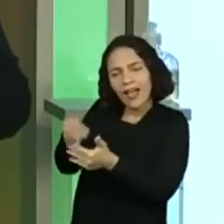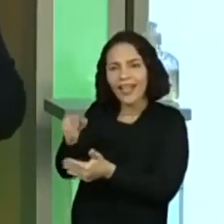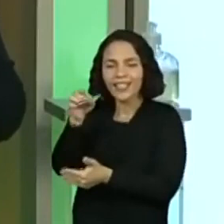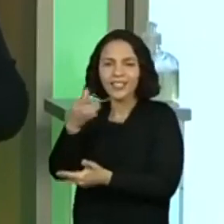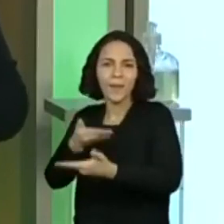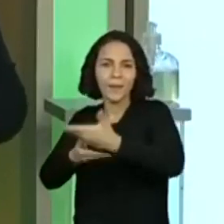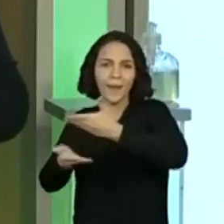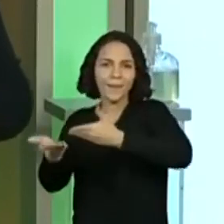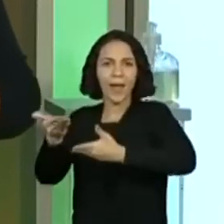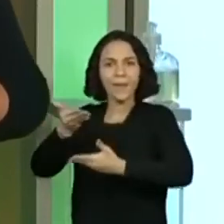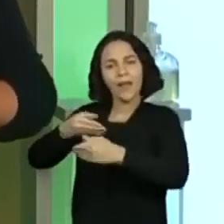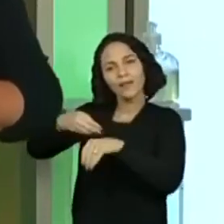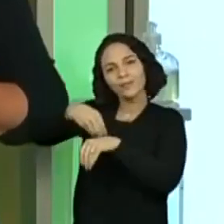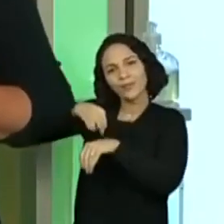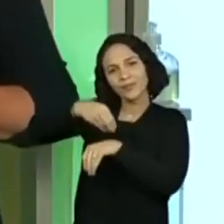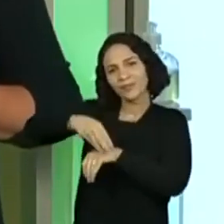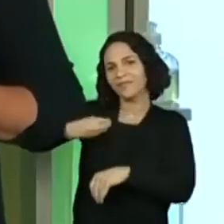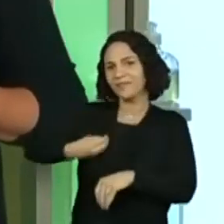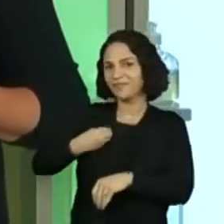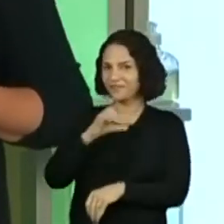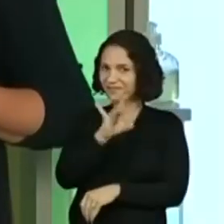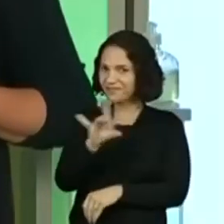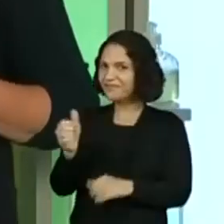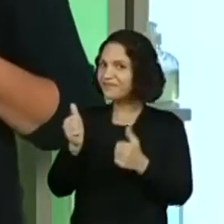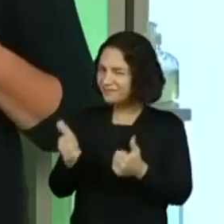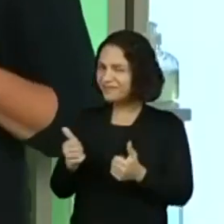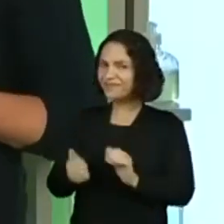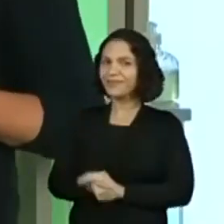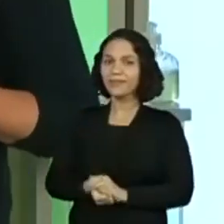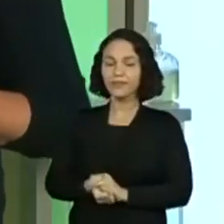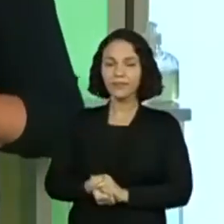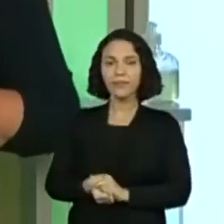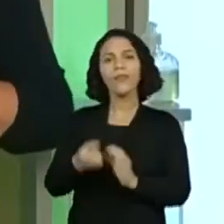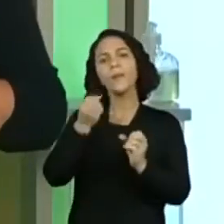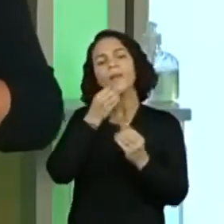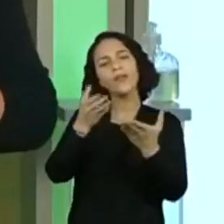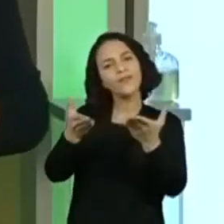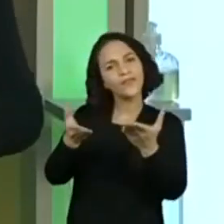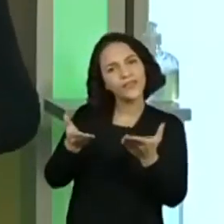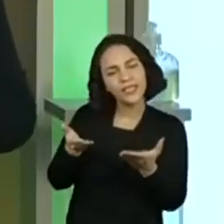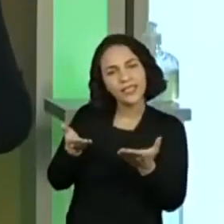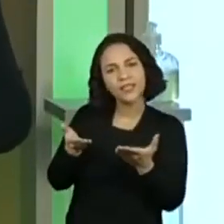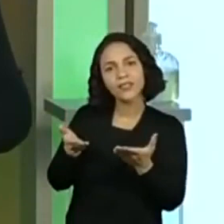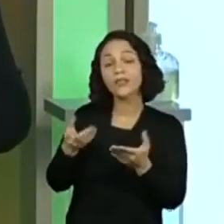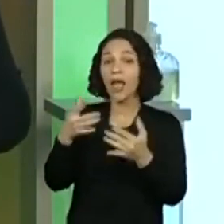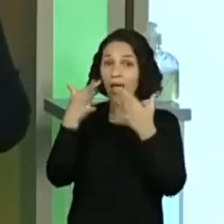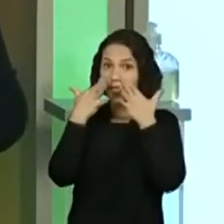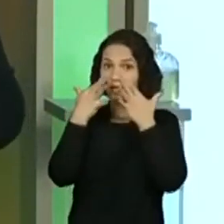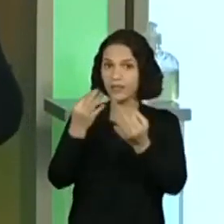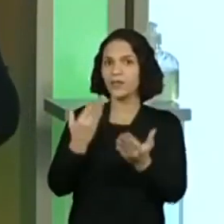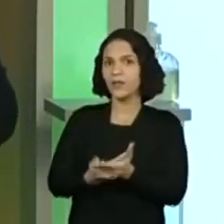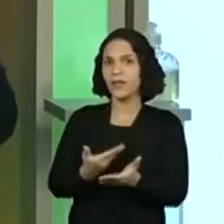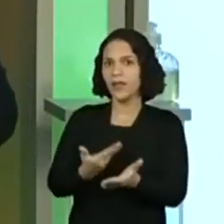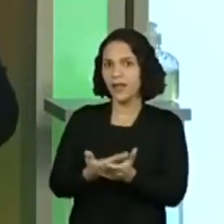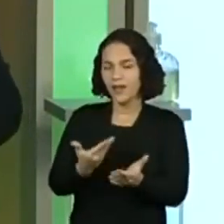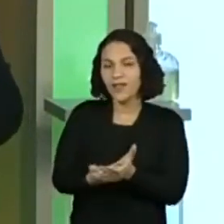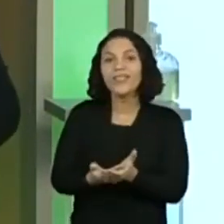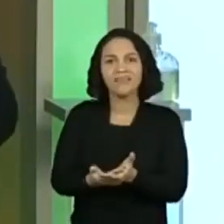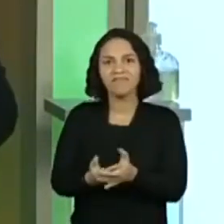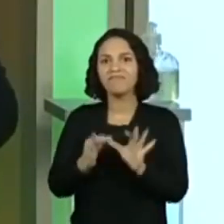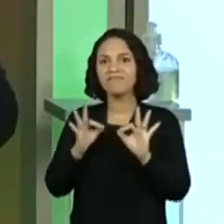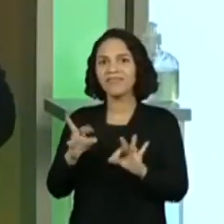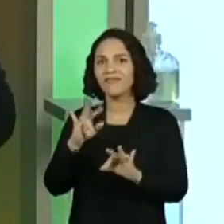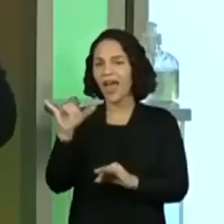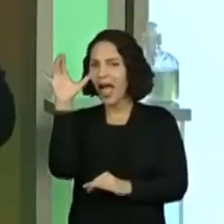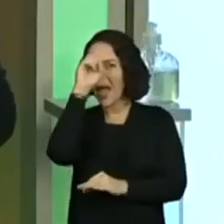para sempre falar das participações de cada um, tá bom? Muito bem-vindos. Prestem bastante atenção na aula, que com certeza vai